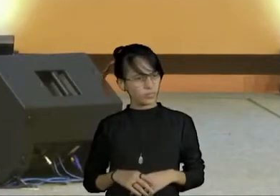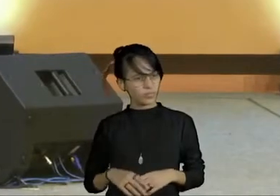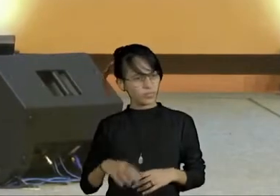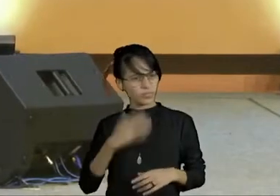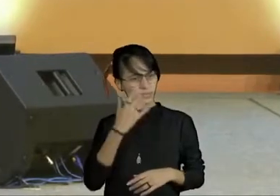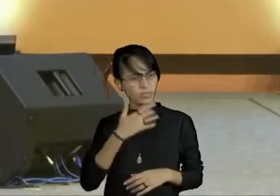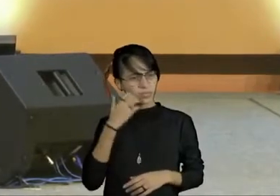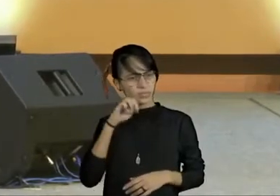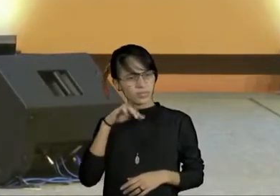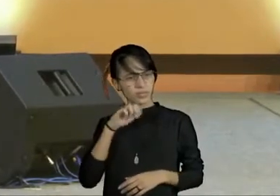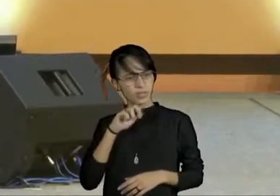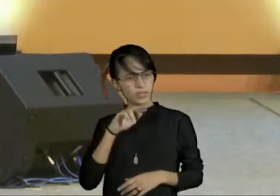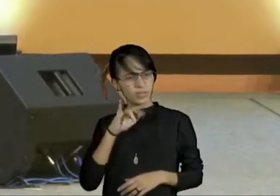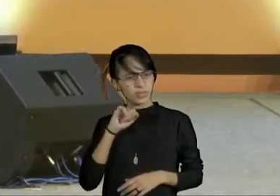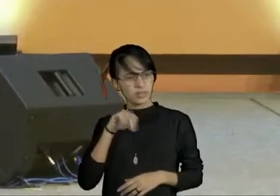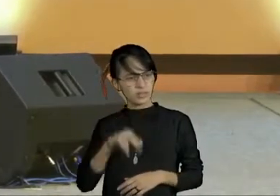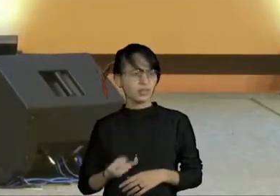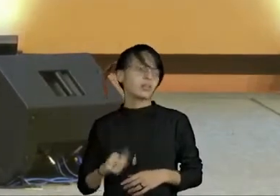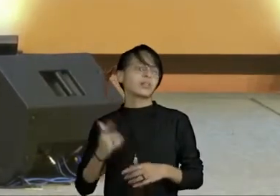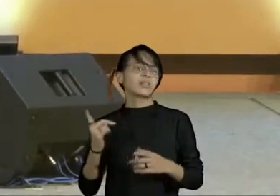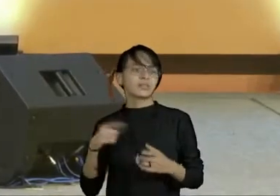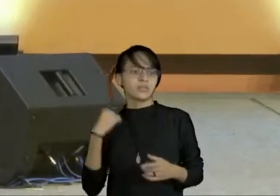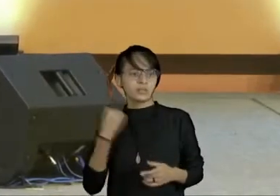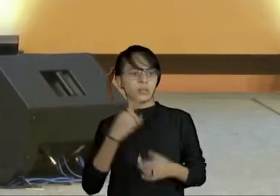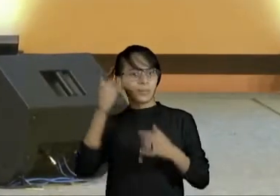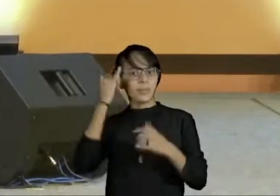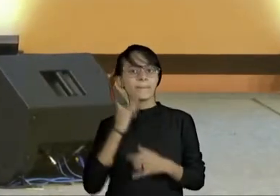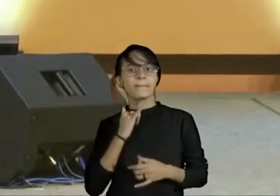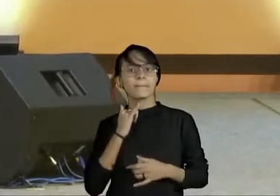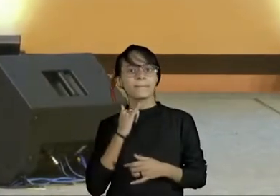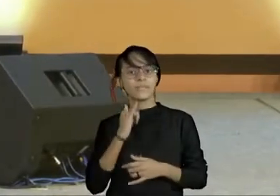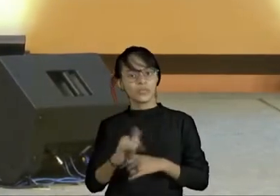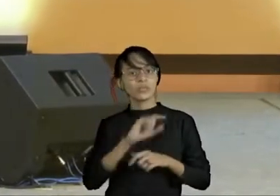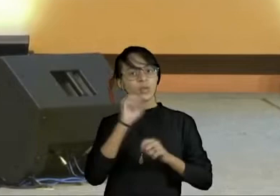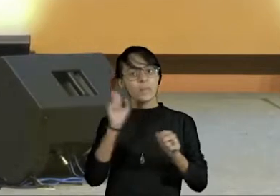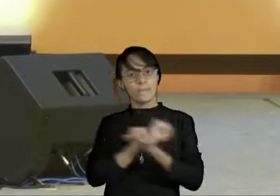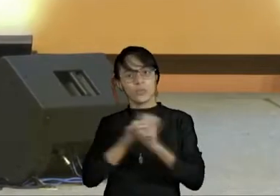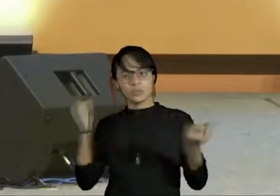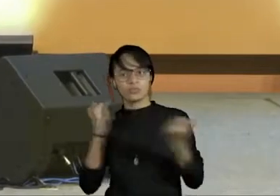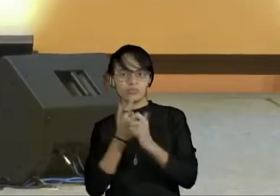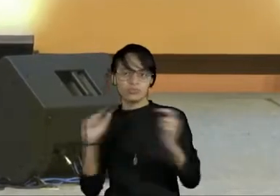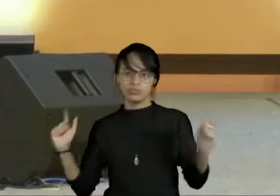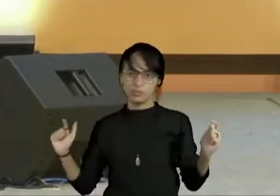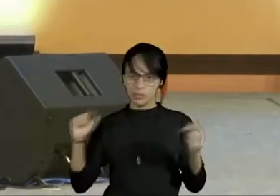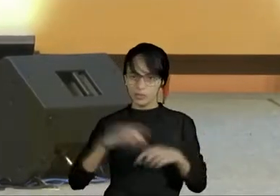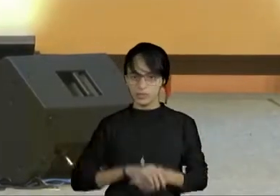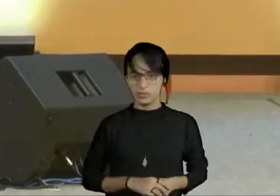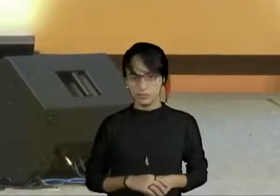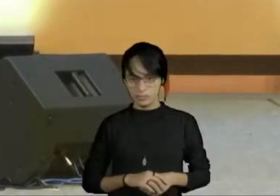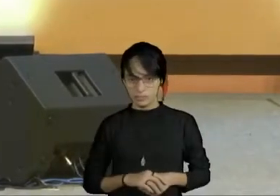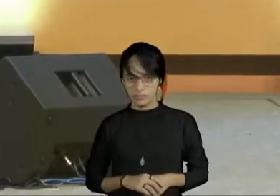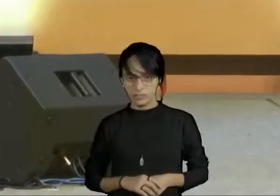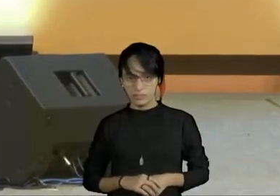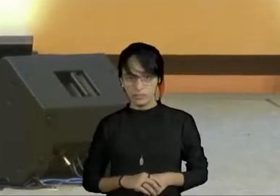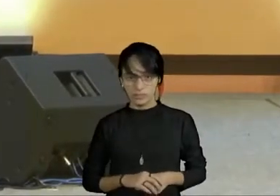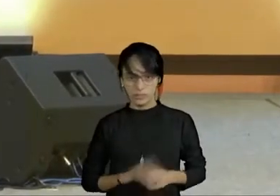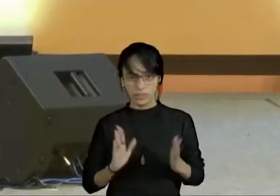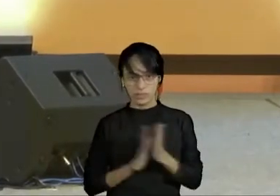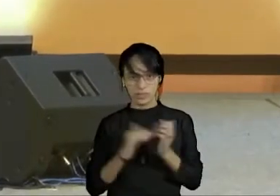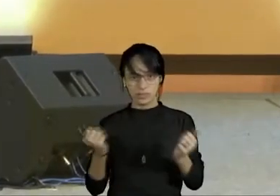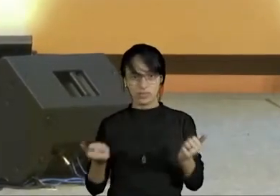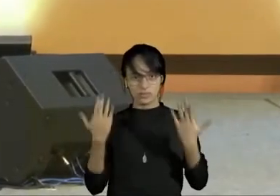noite. Porque para Deus não há impossível em nenhuma de todas as suas promessas.